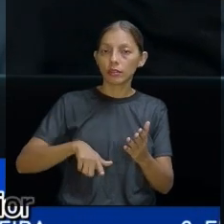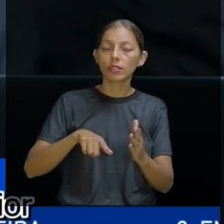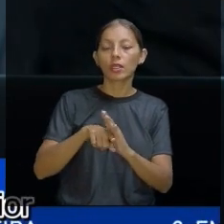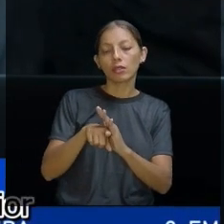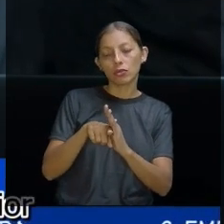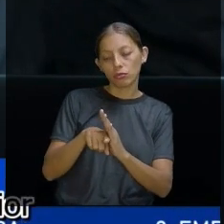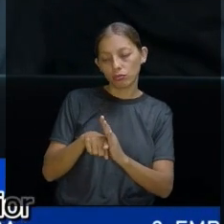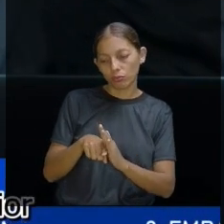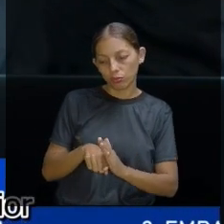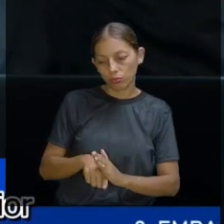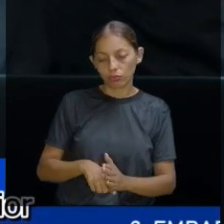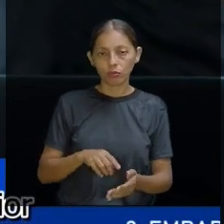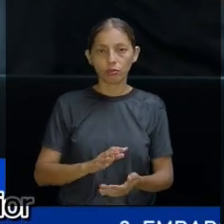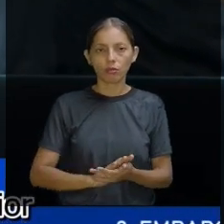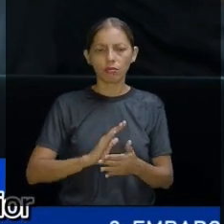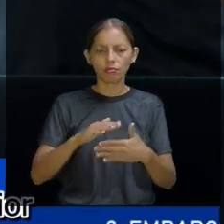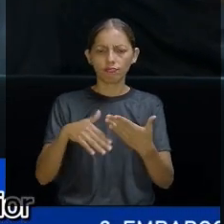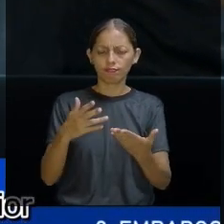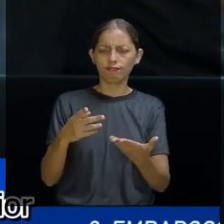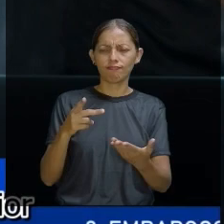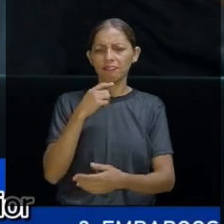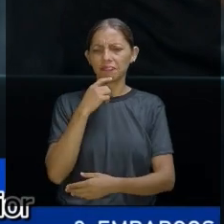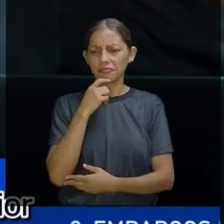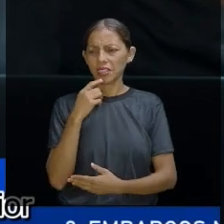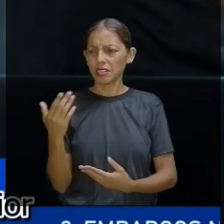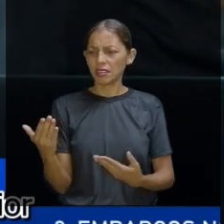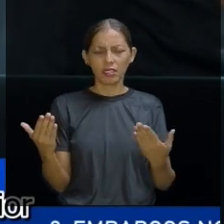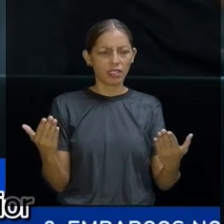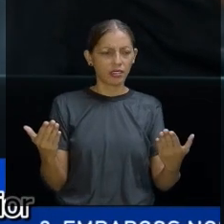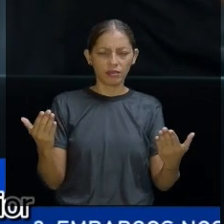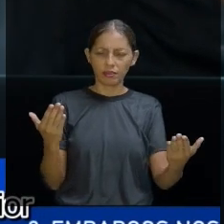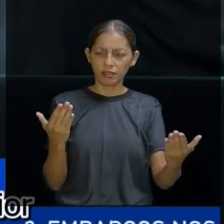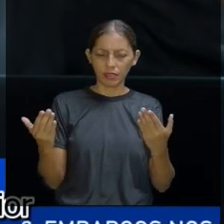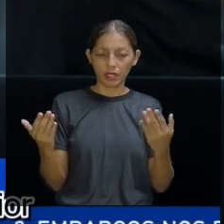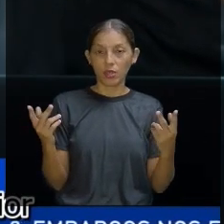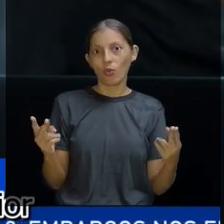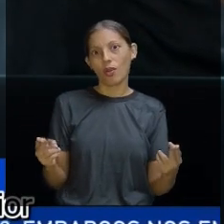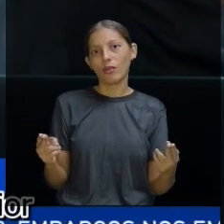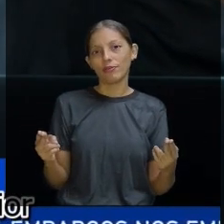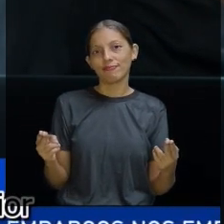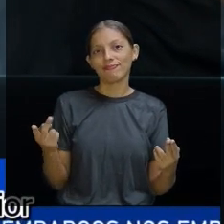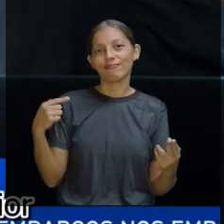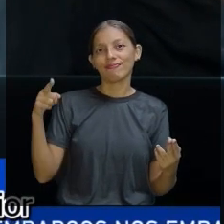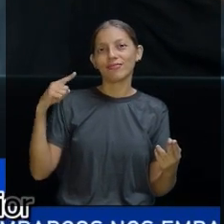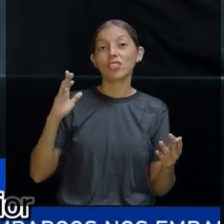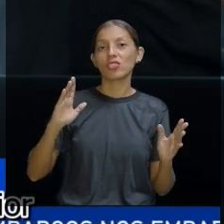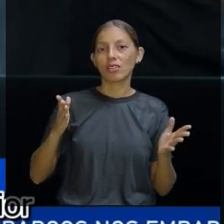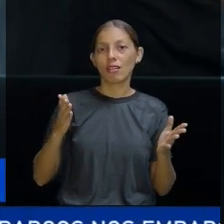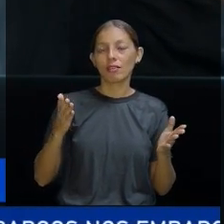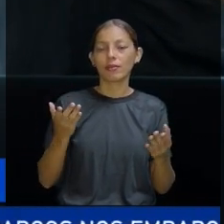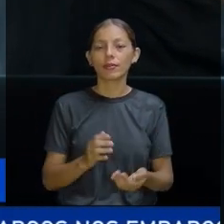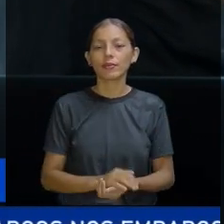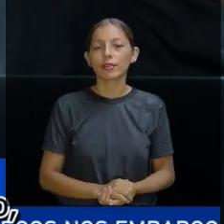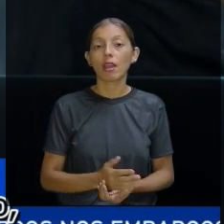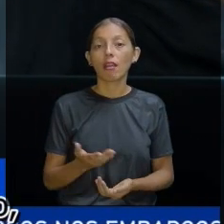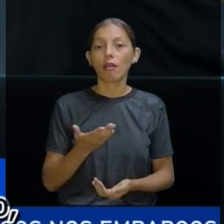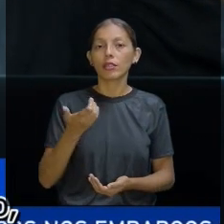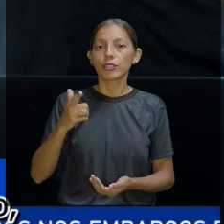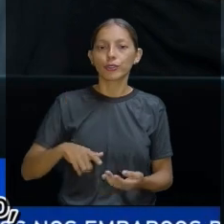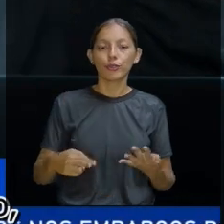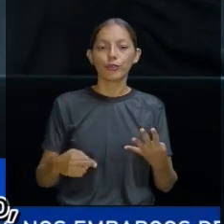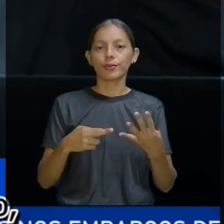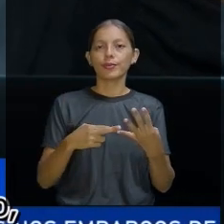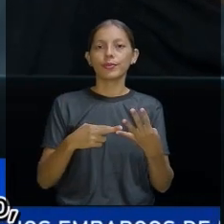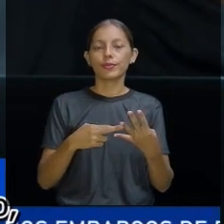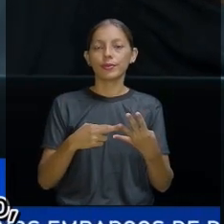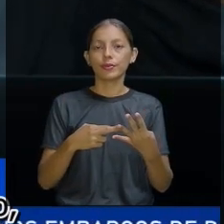recurso ao Tribunal Superior para poder enfrentar o conteúdo decisório. Eu fiquei na dúvida